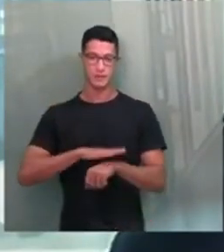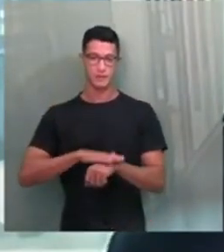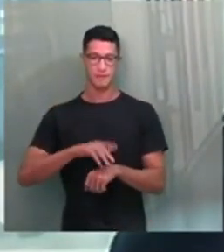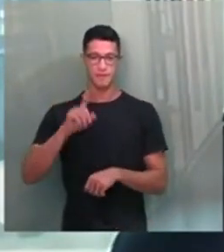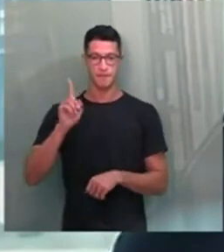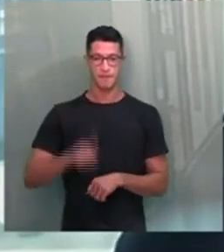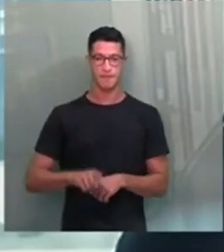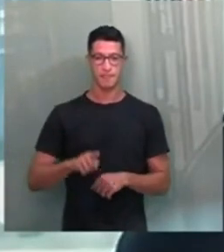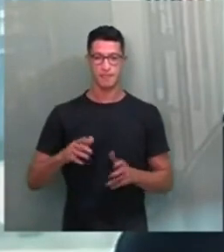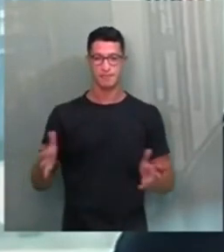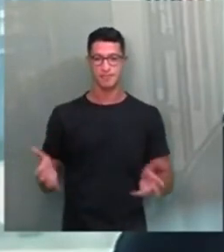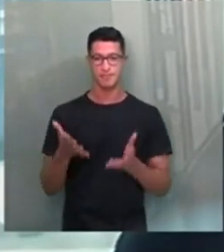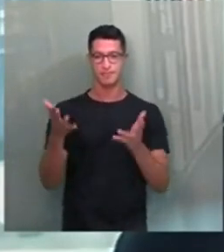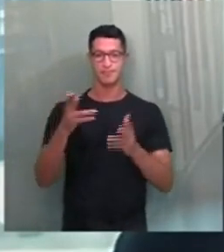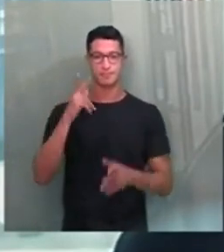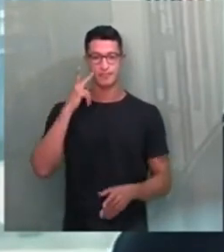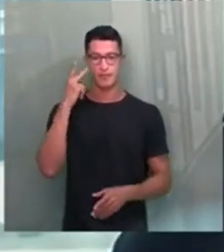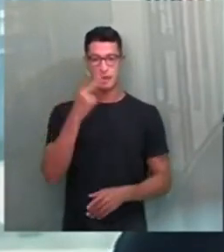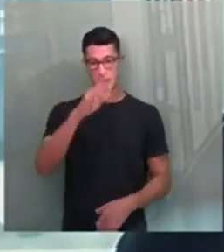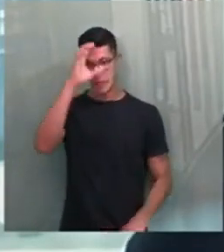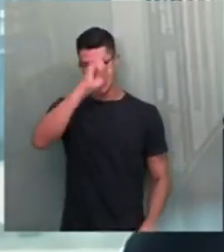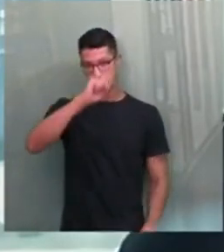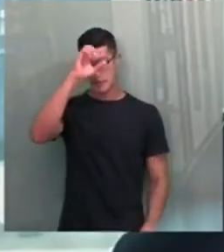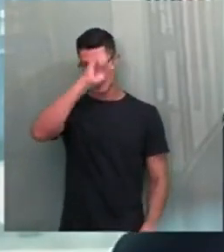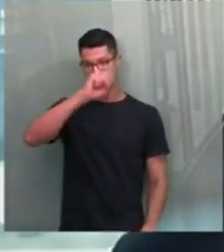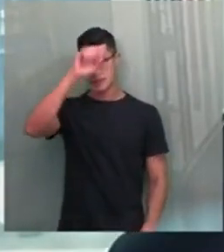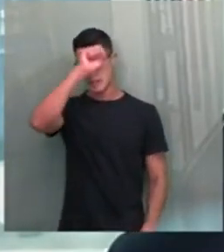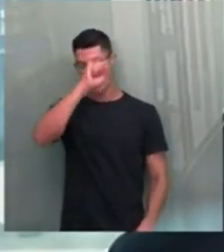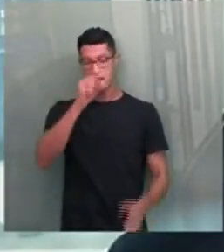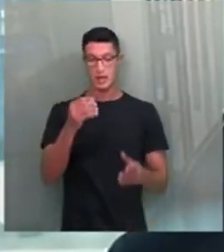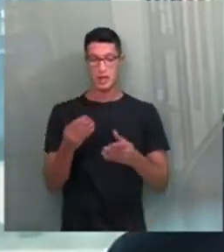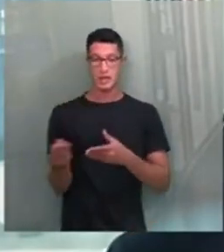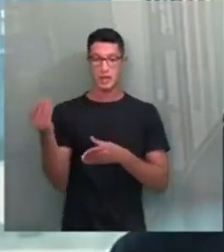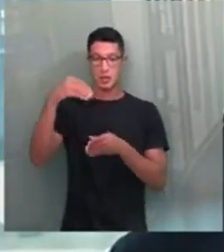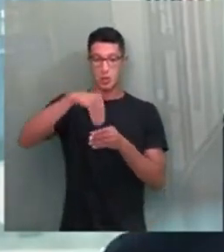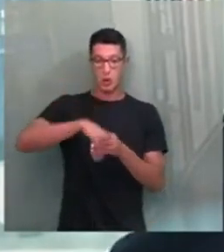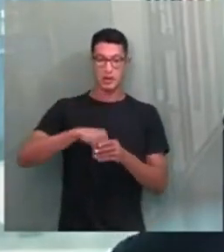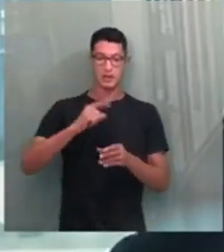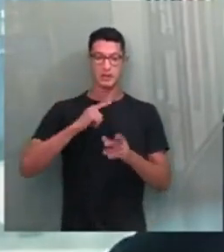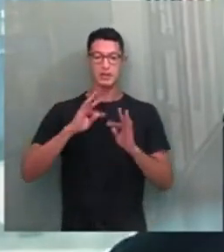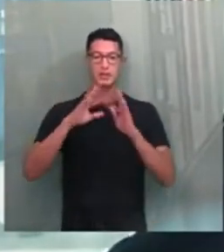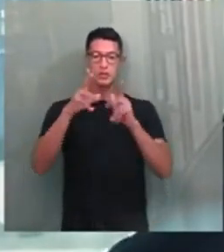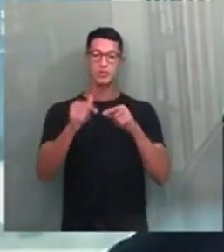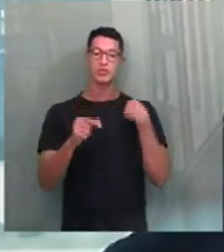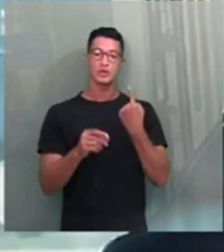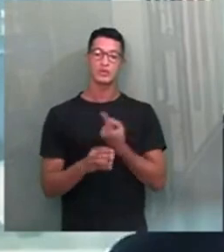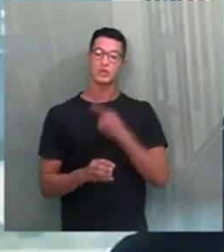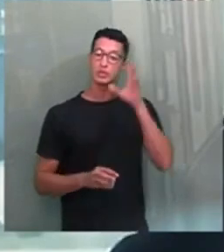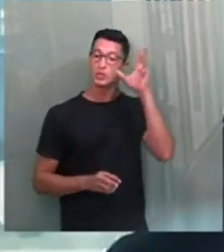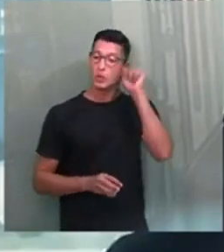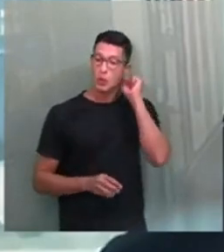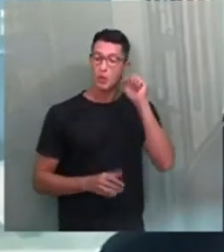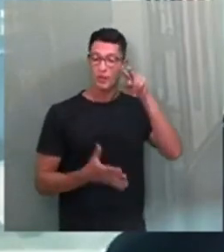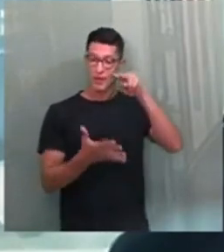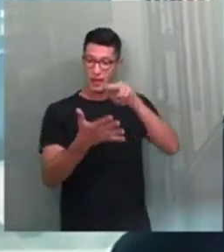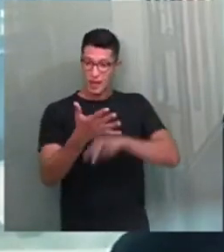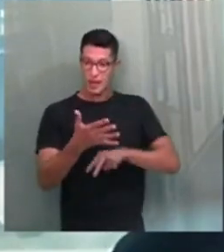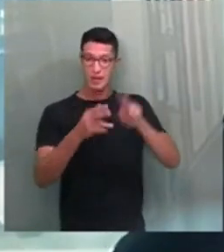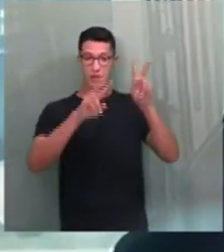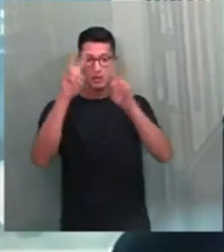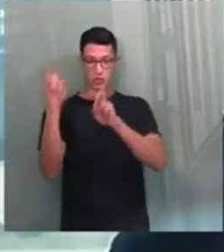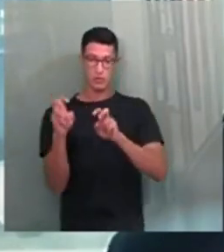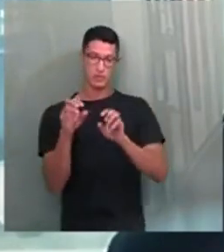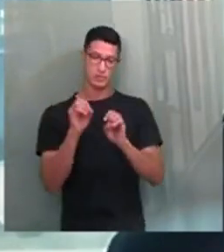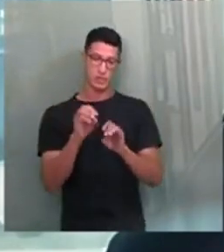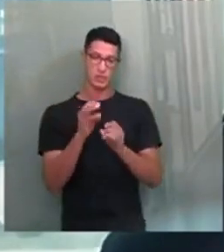é suficiente para apreender e guardar e conservar tudo que a gente ouve, lê, tudo que a gente